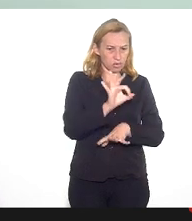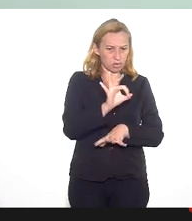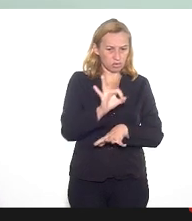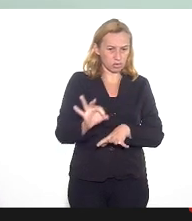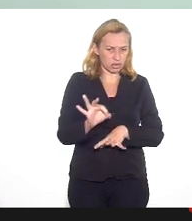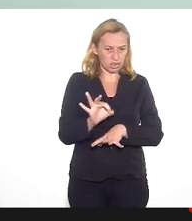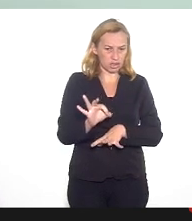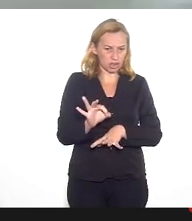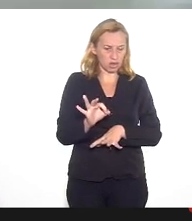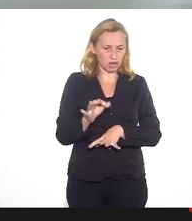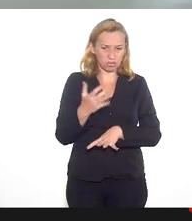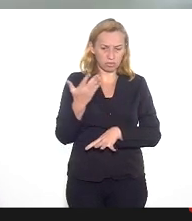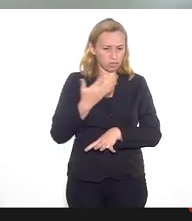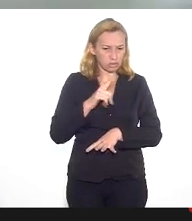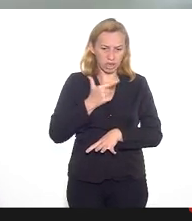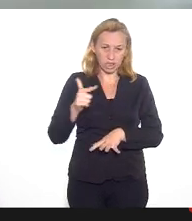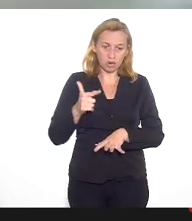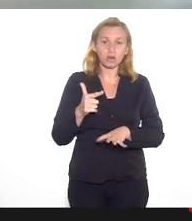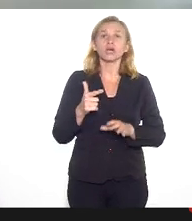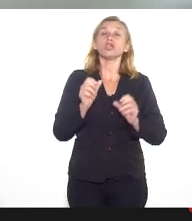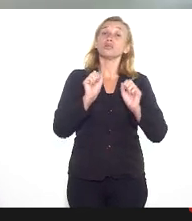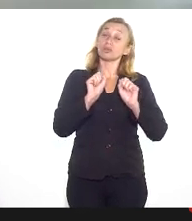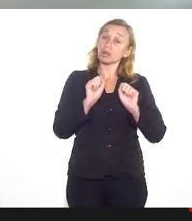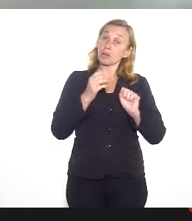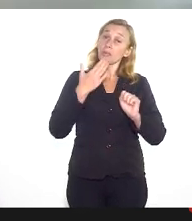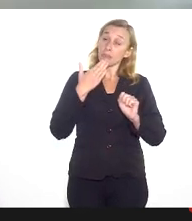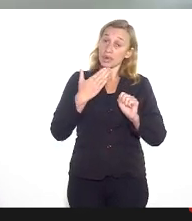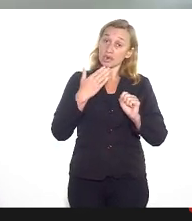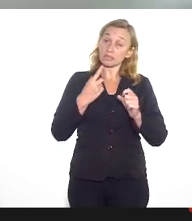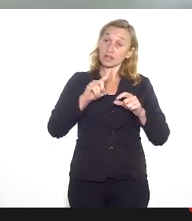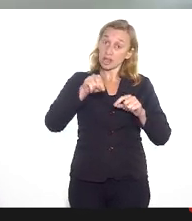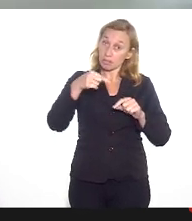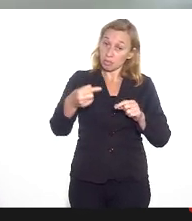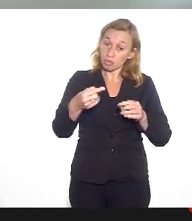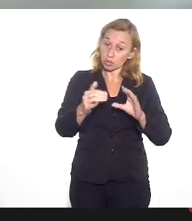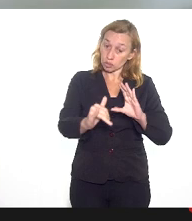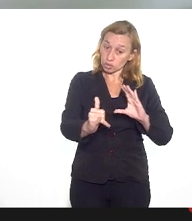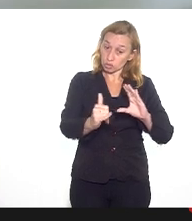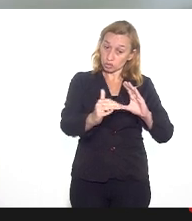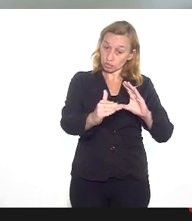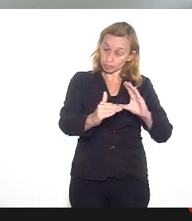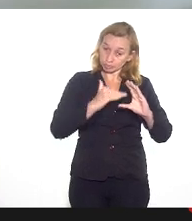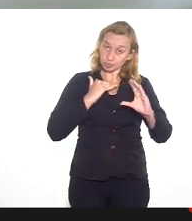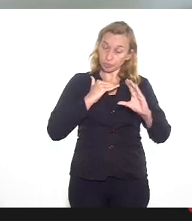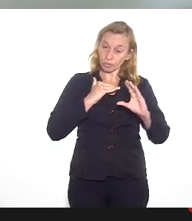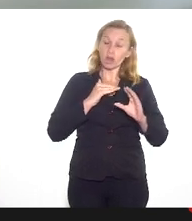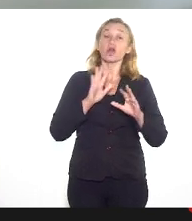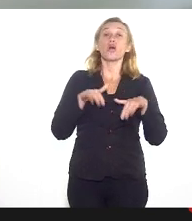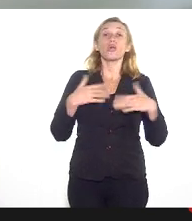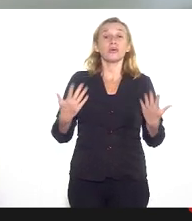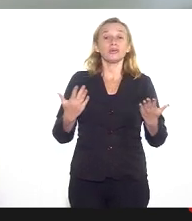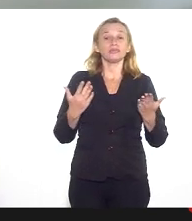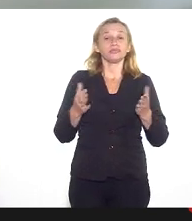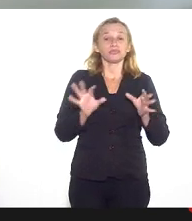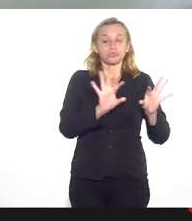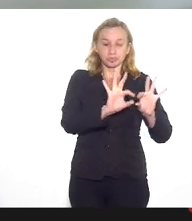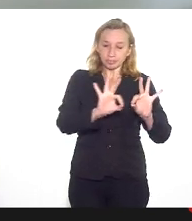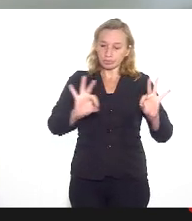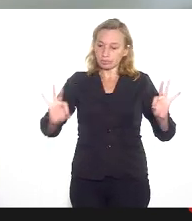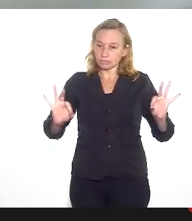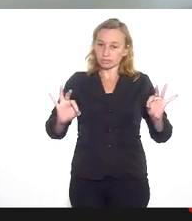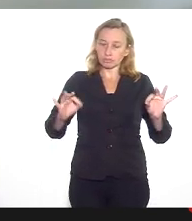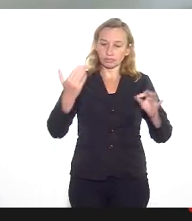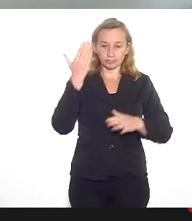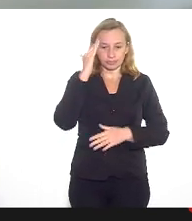aqui disponível. Então, por favor, depois o senhor me informa, porque qual é a linha de raciocínio da CPI em relação ao